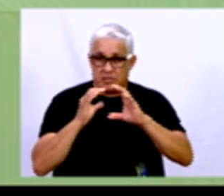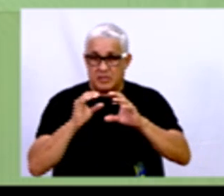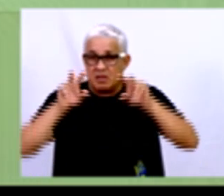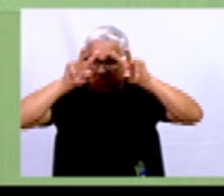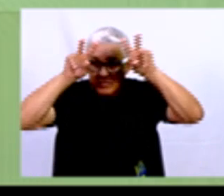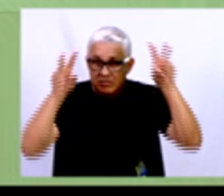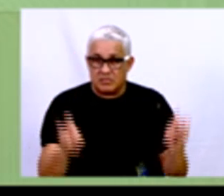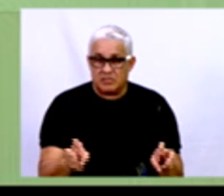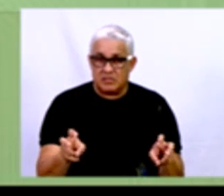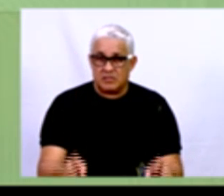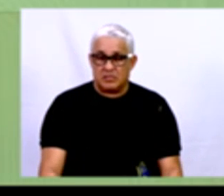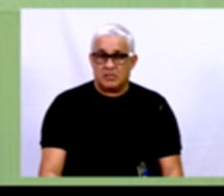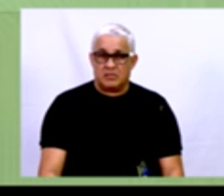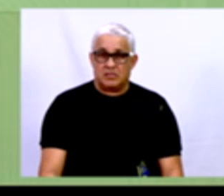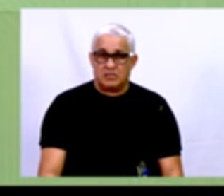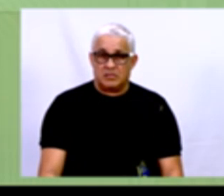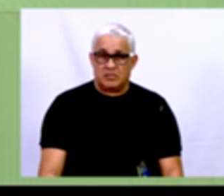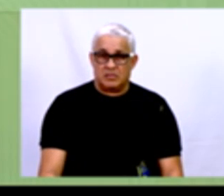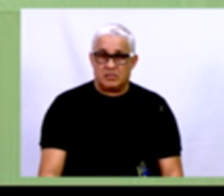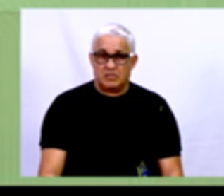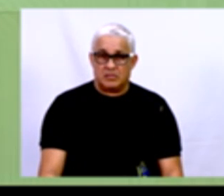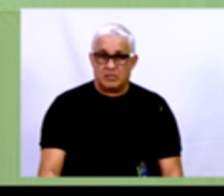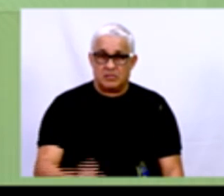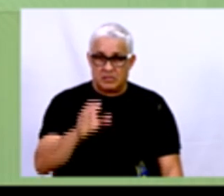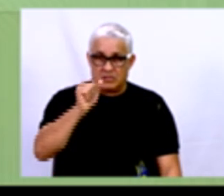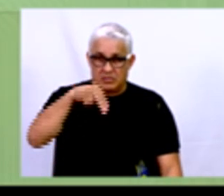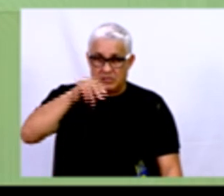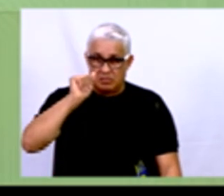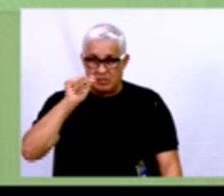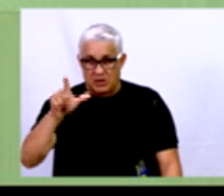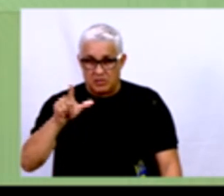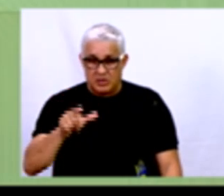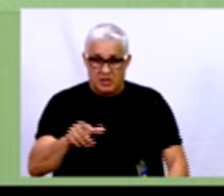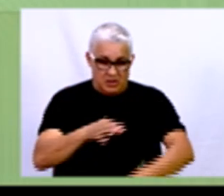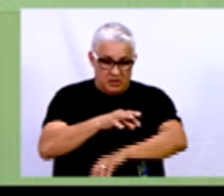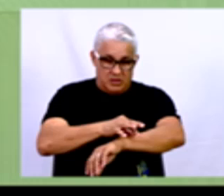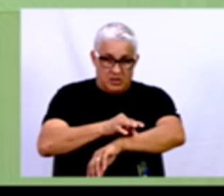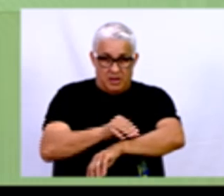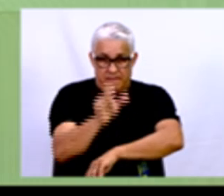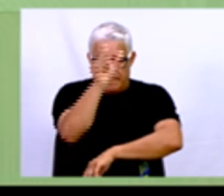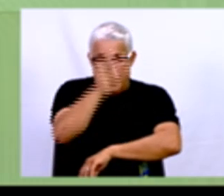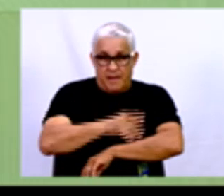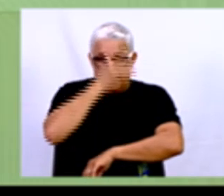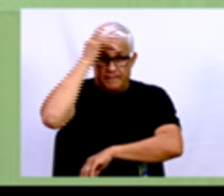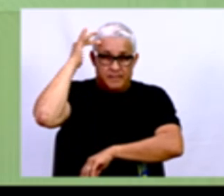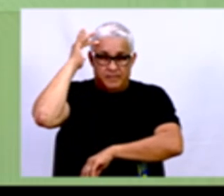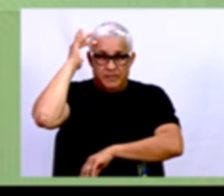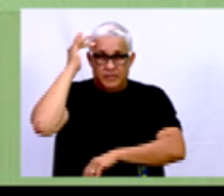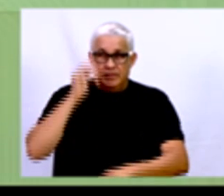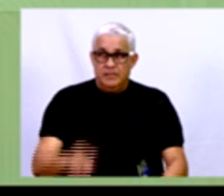né? Através de um canal, que é o meio físico, né? Que pode ser,